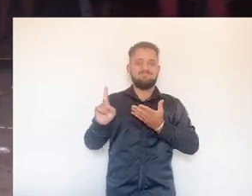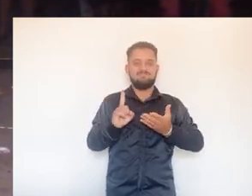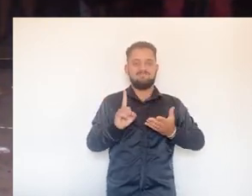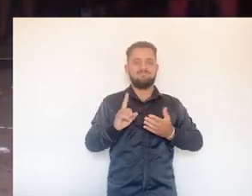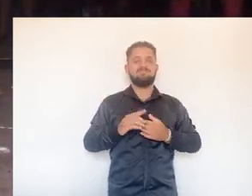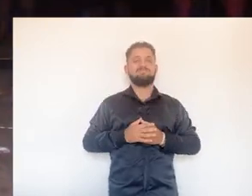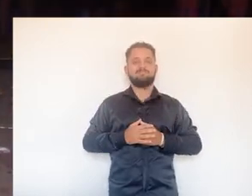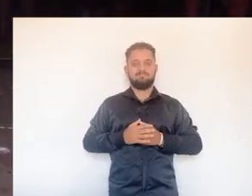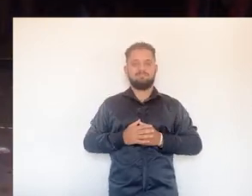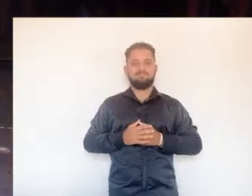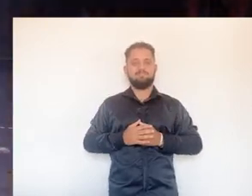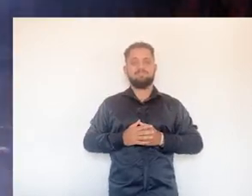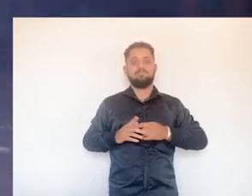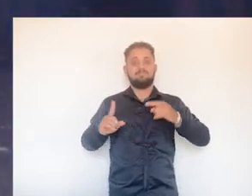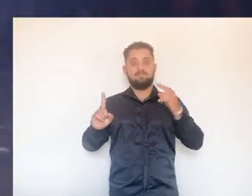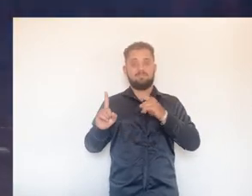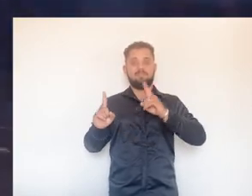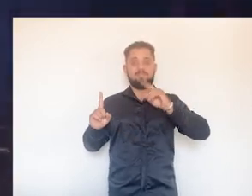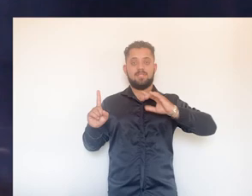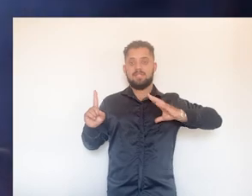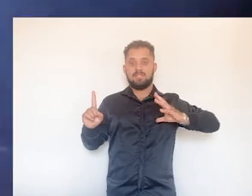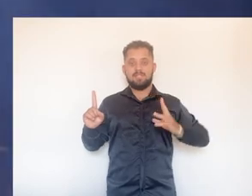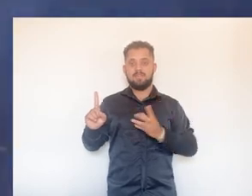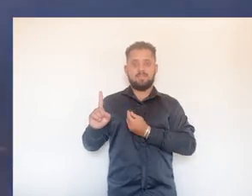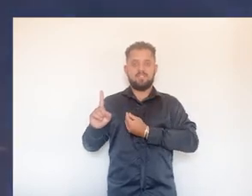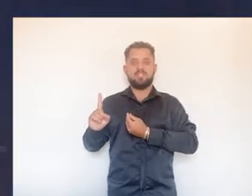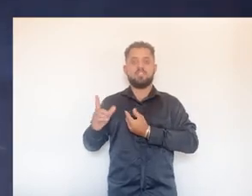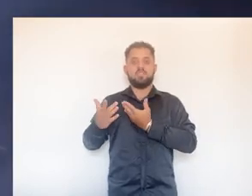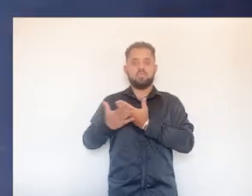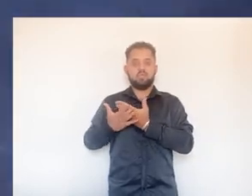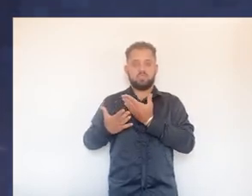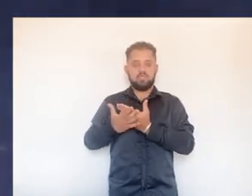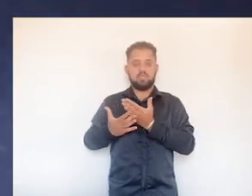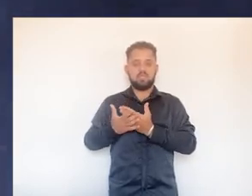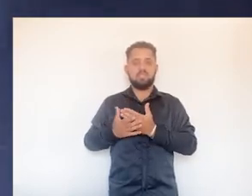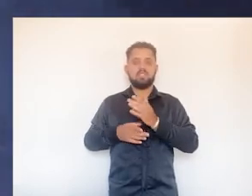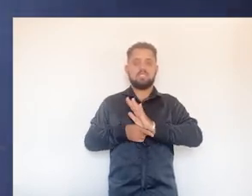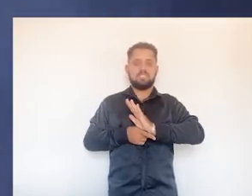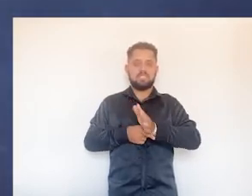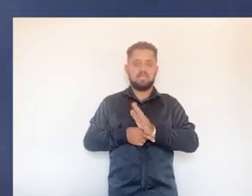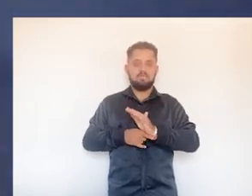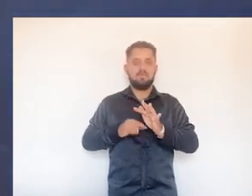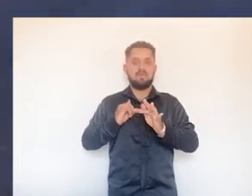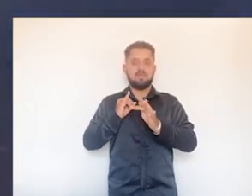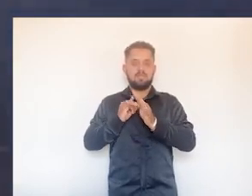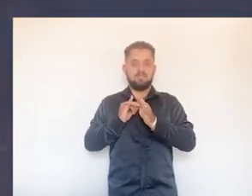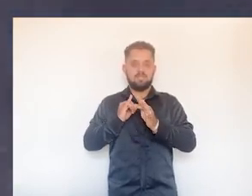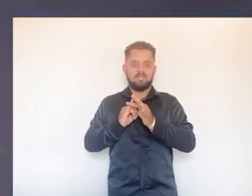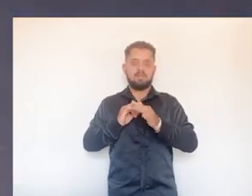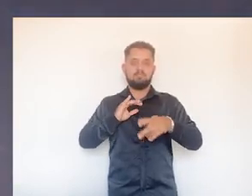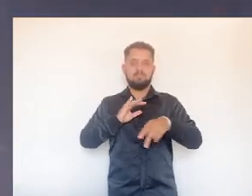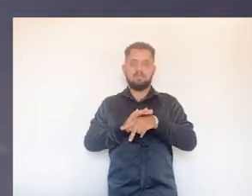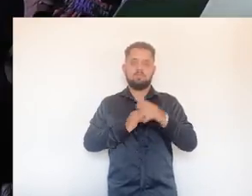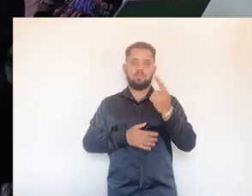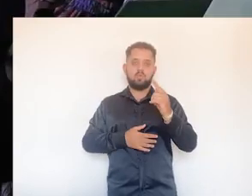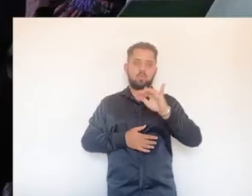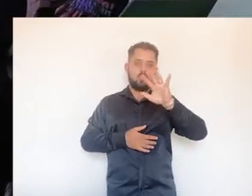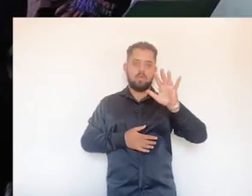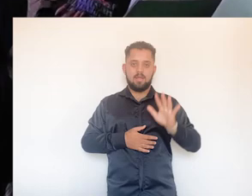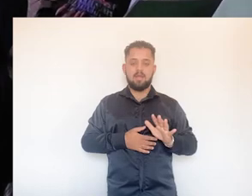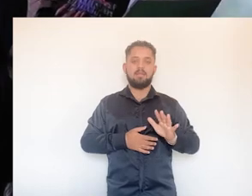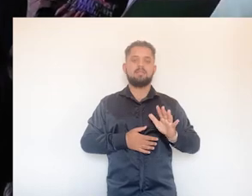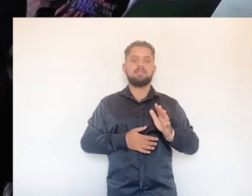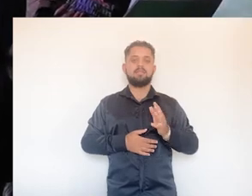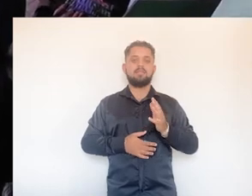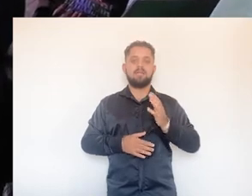Helena Caetana é travesti, estudante de cinema no IFG Campus Goiás, cantora, compositora e poeta.